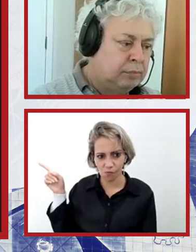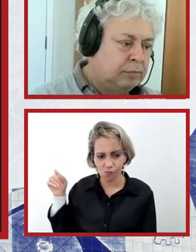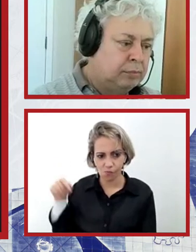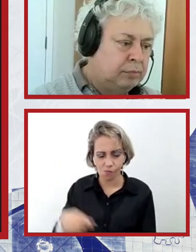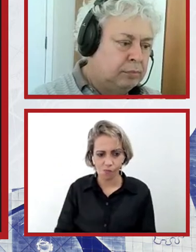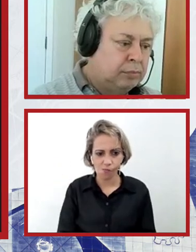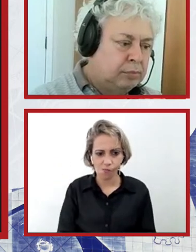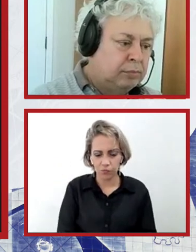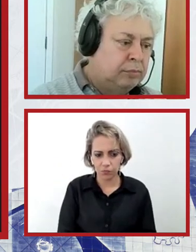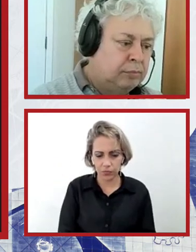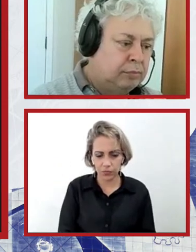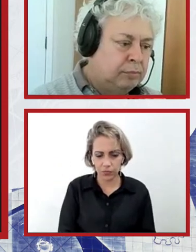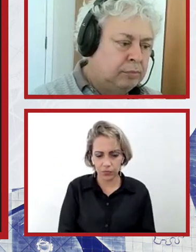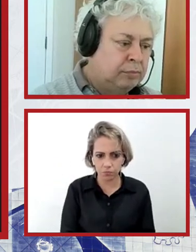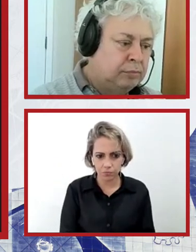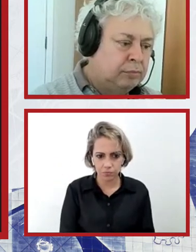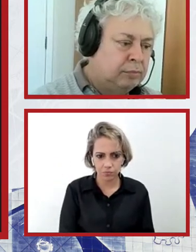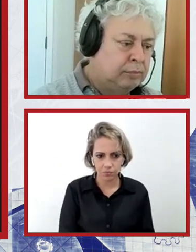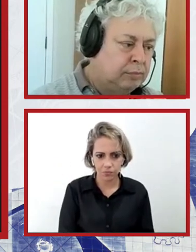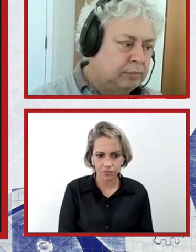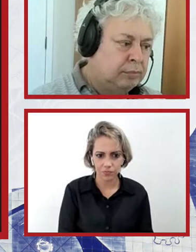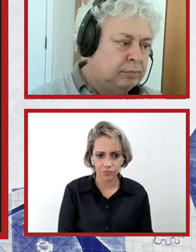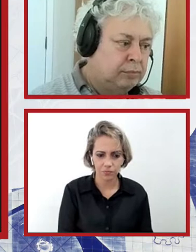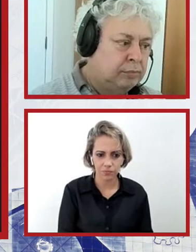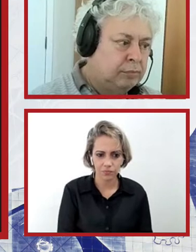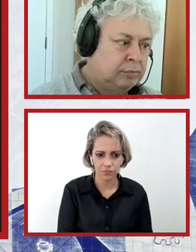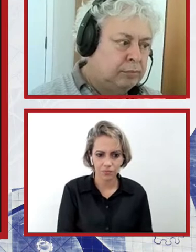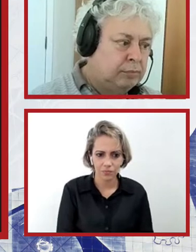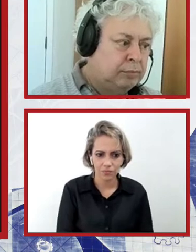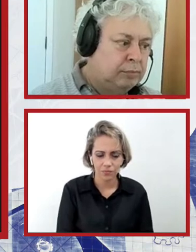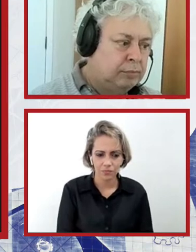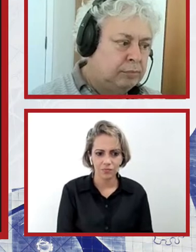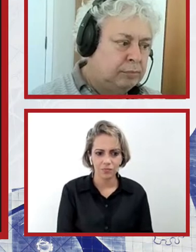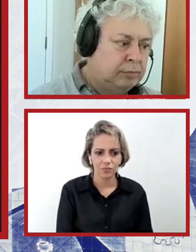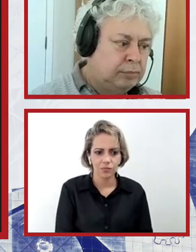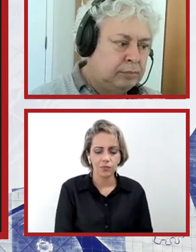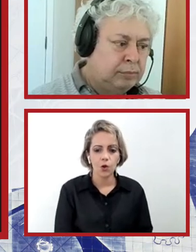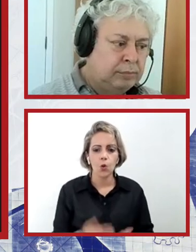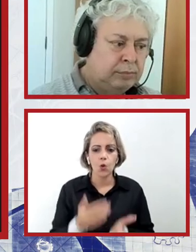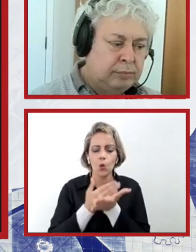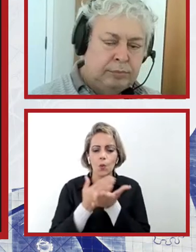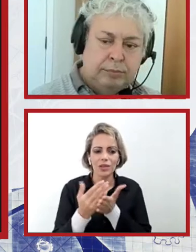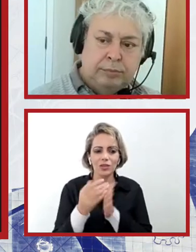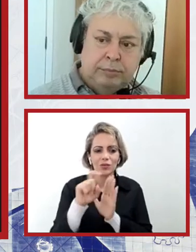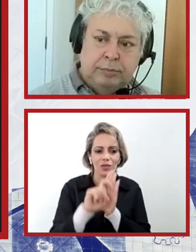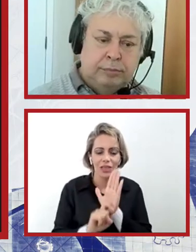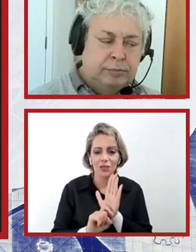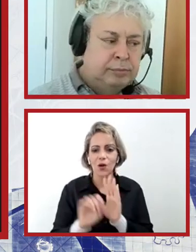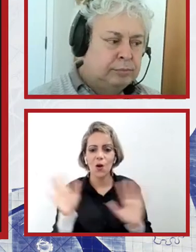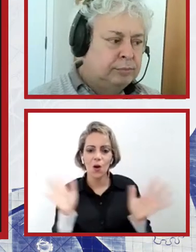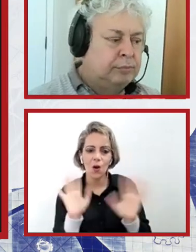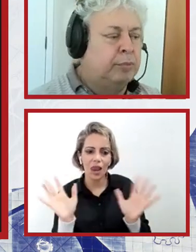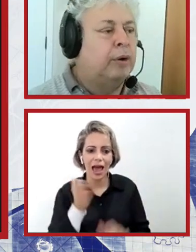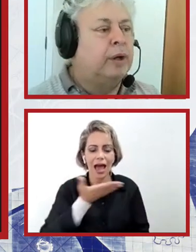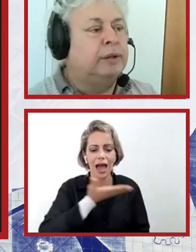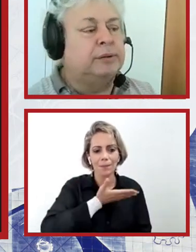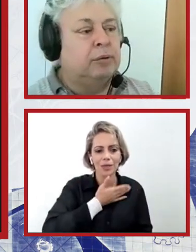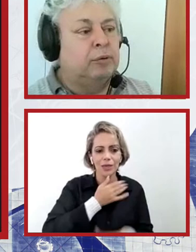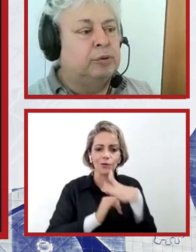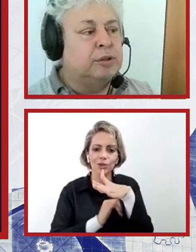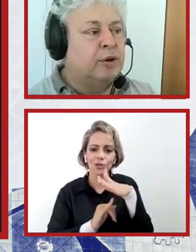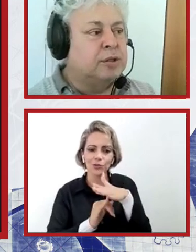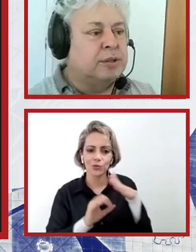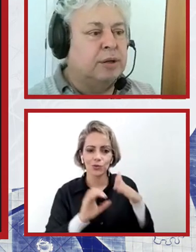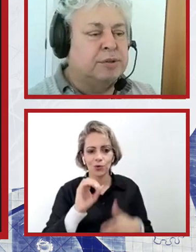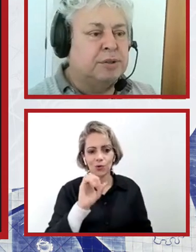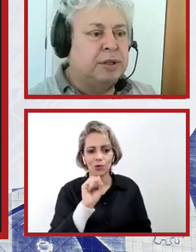E. O. C. R. U. C. Início do texto. Olá, amigos do Instituto Oswaldo Cruz. Bom,